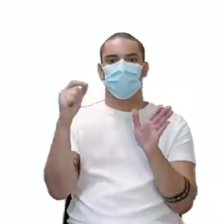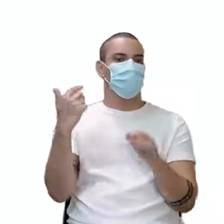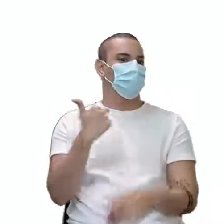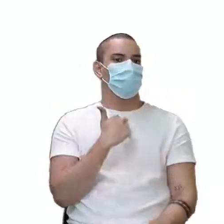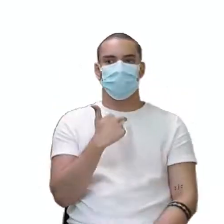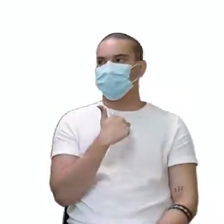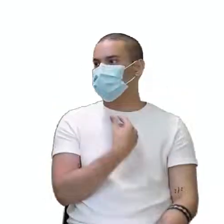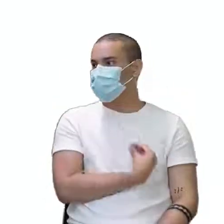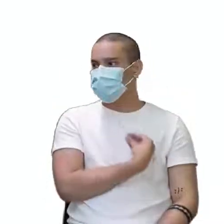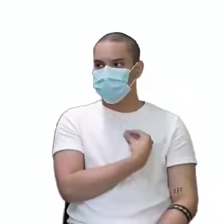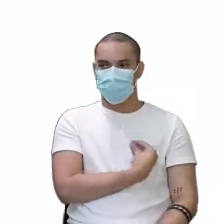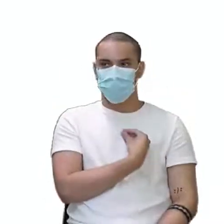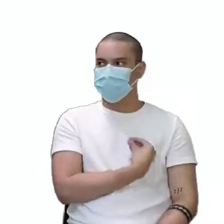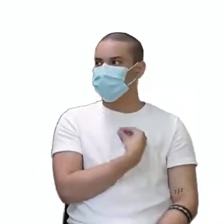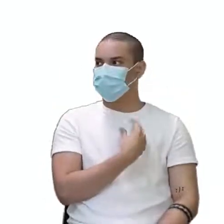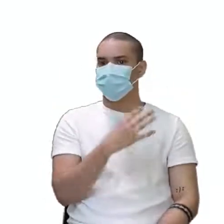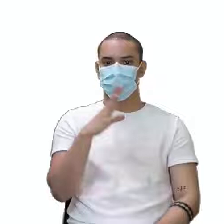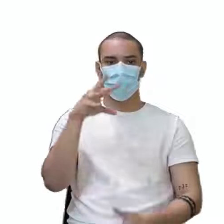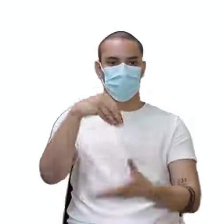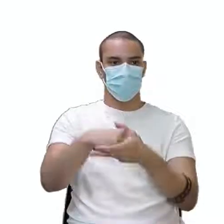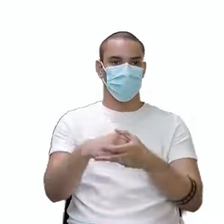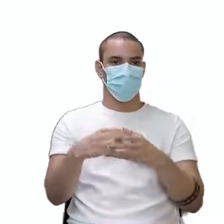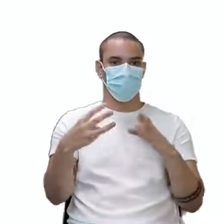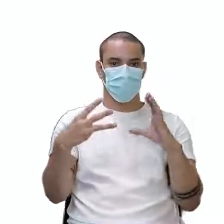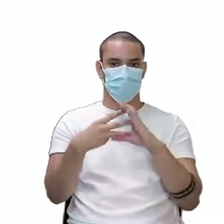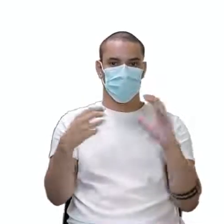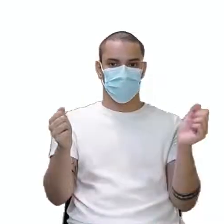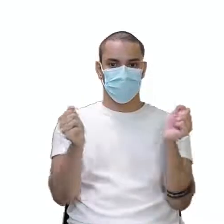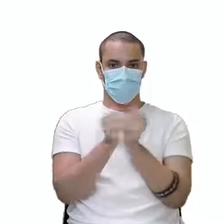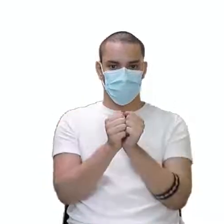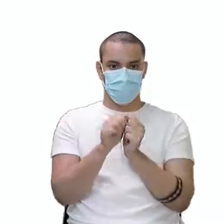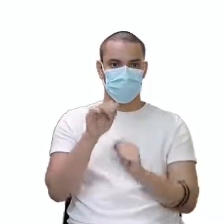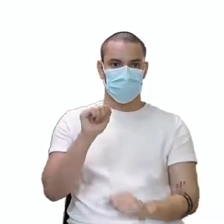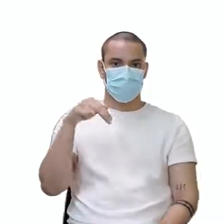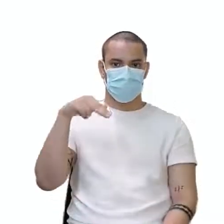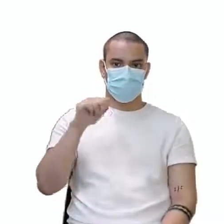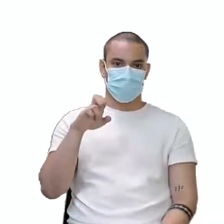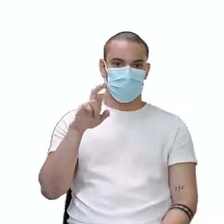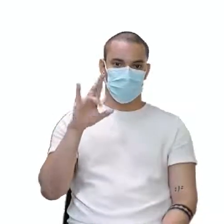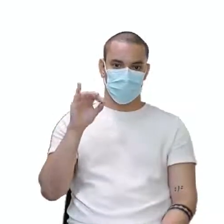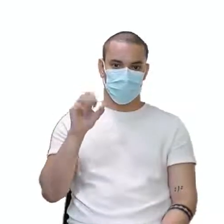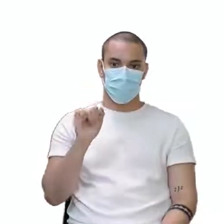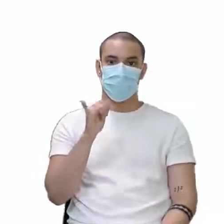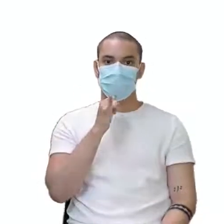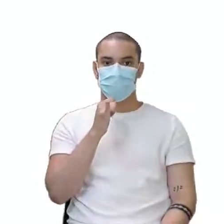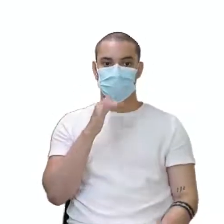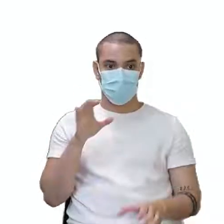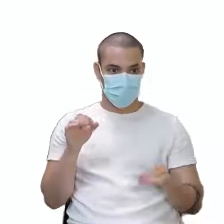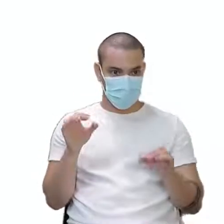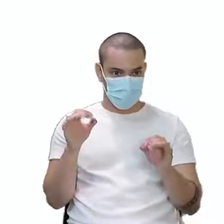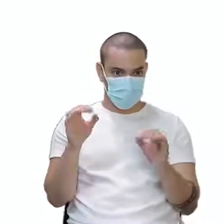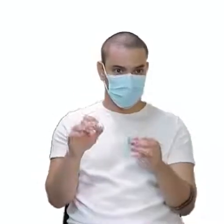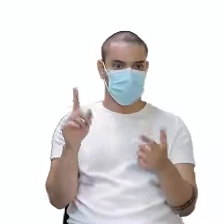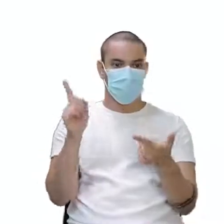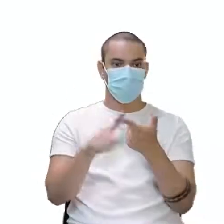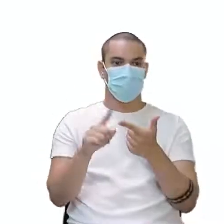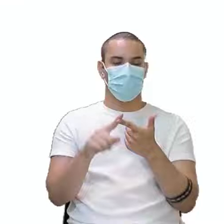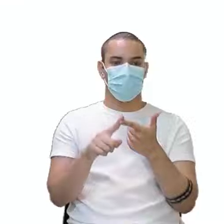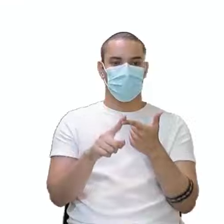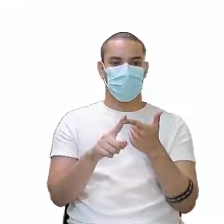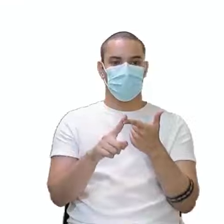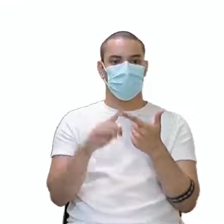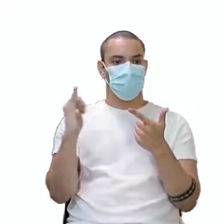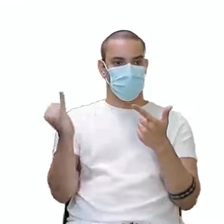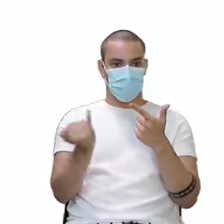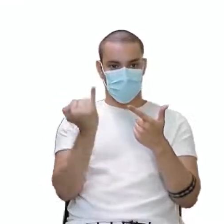podem sobreviver na presença de oxigênio, que são os anaeróbios, como as bactérias. E aí a segunda é